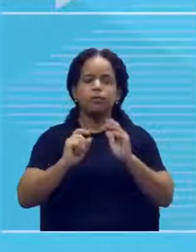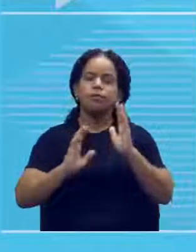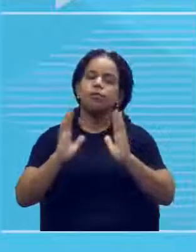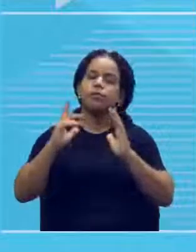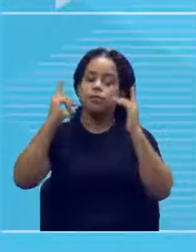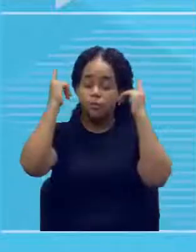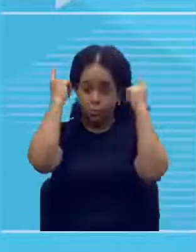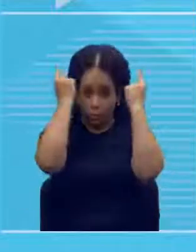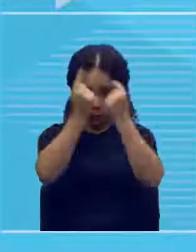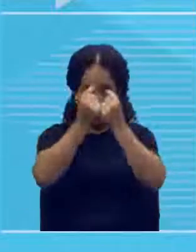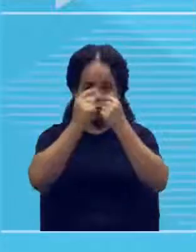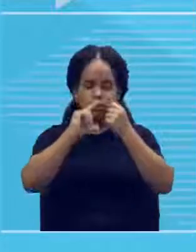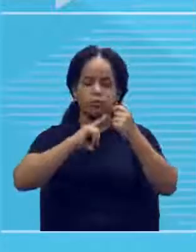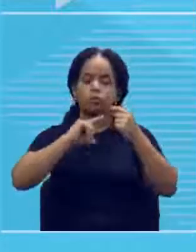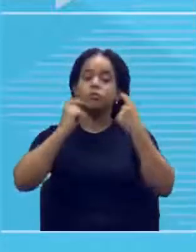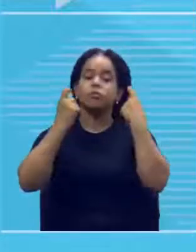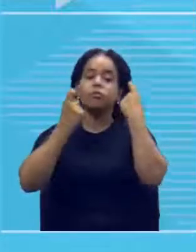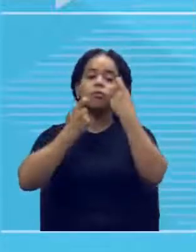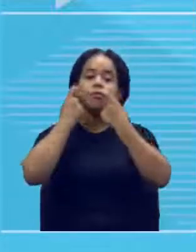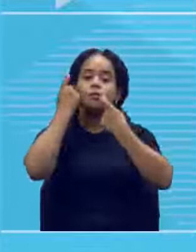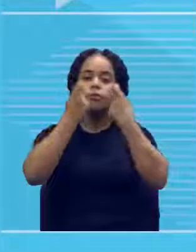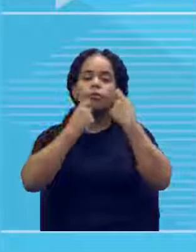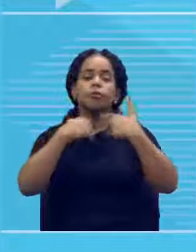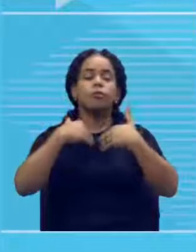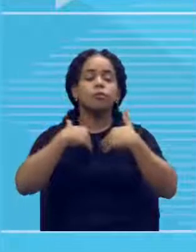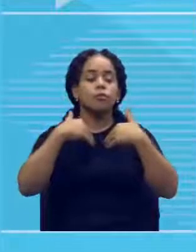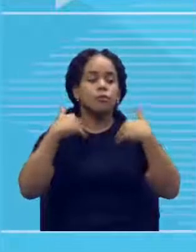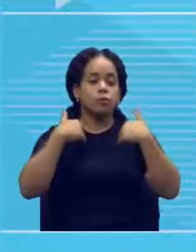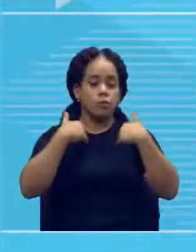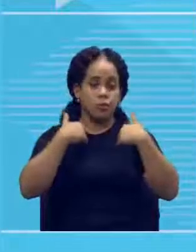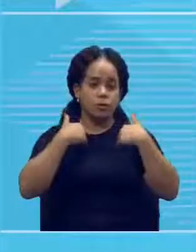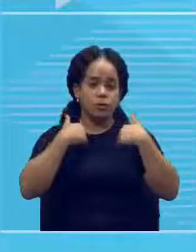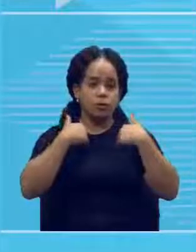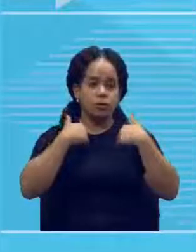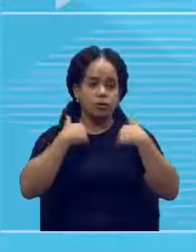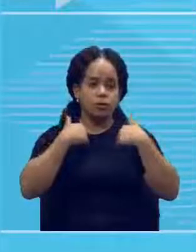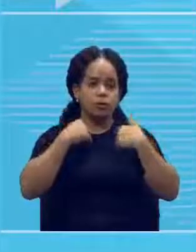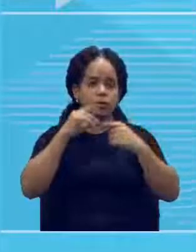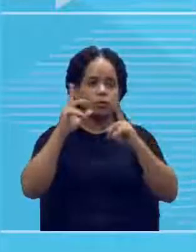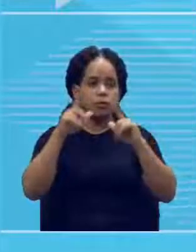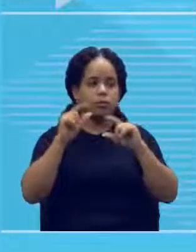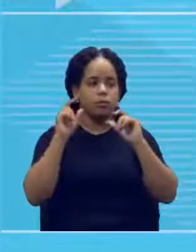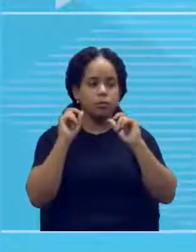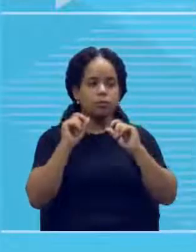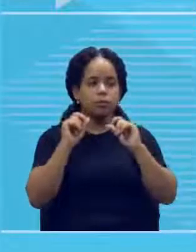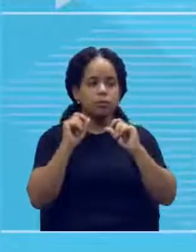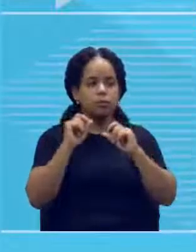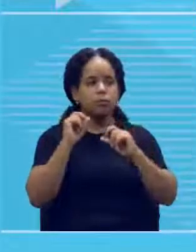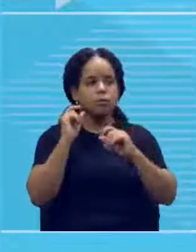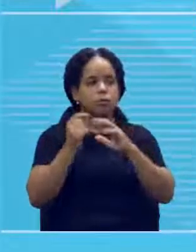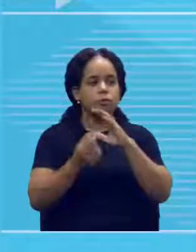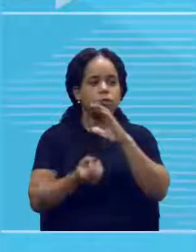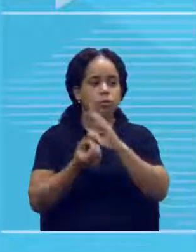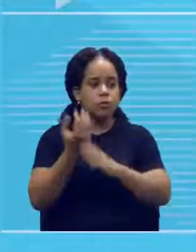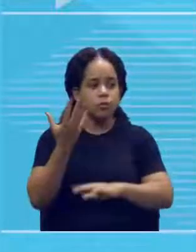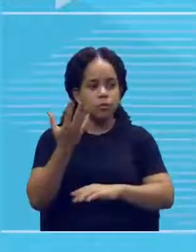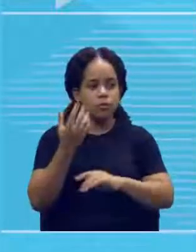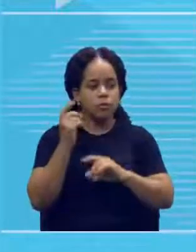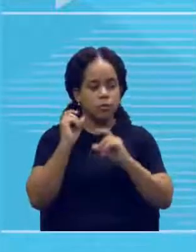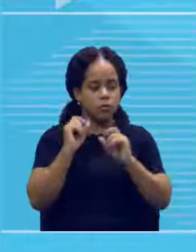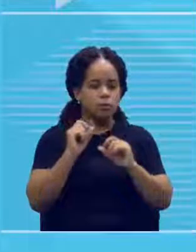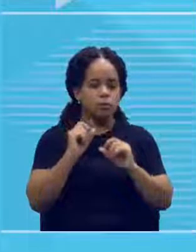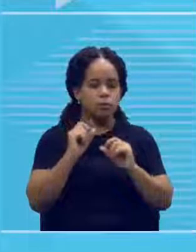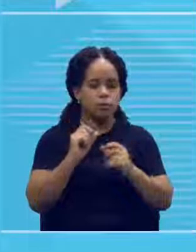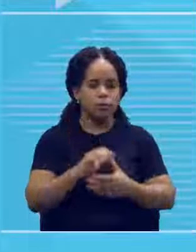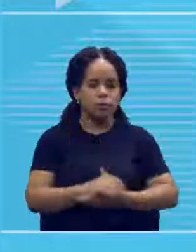Grécia eles se preocupavam muito com o corpo, né? É tanto que foi criada aquela história de